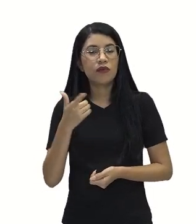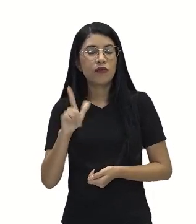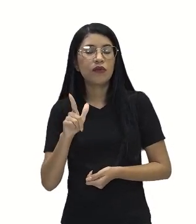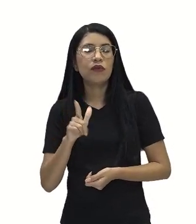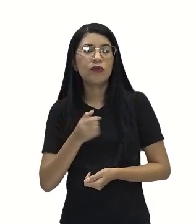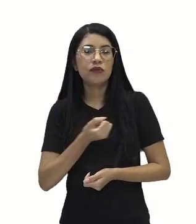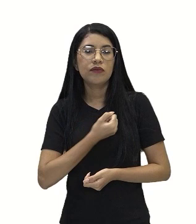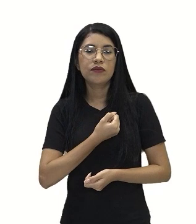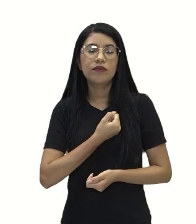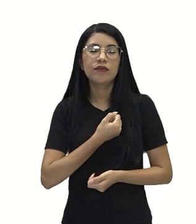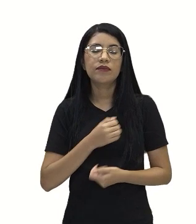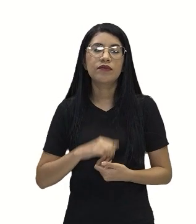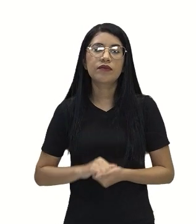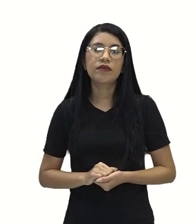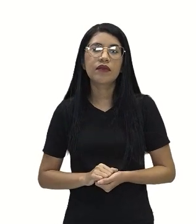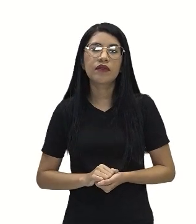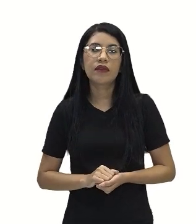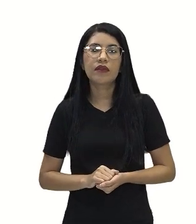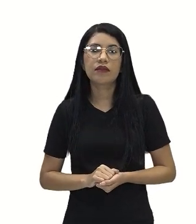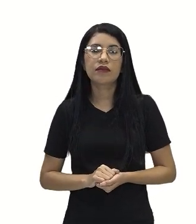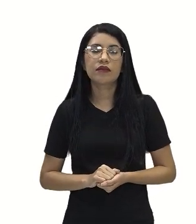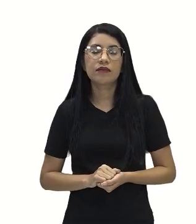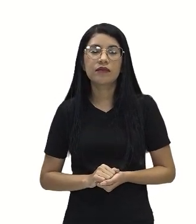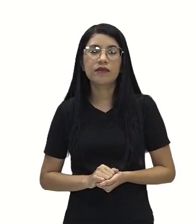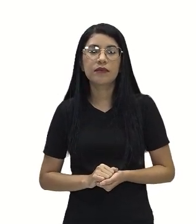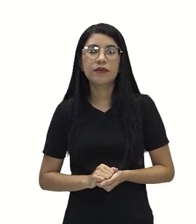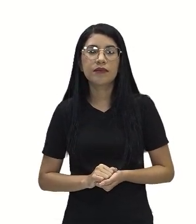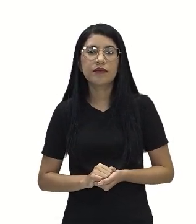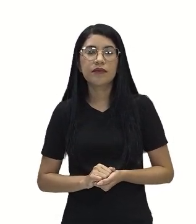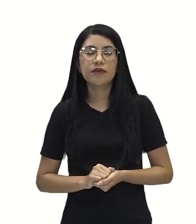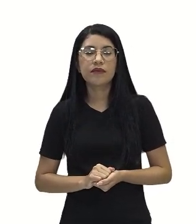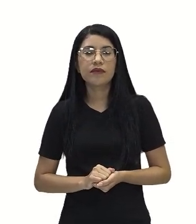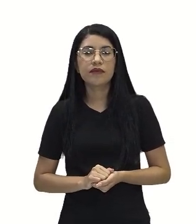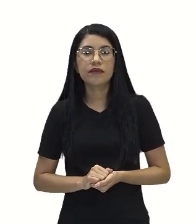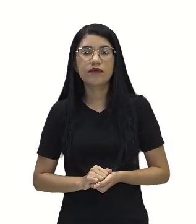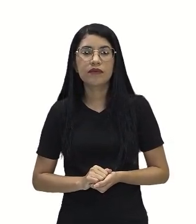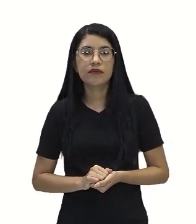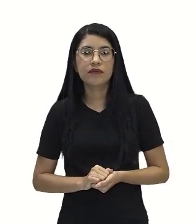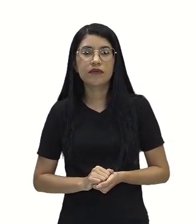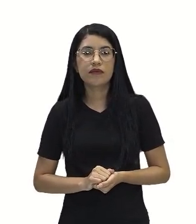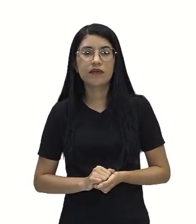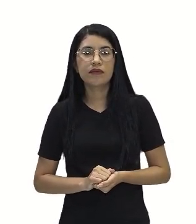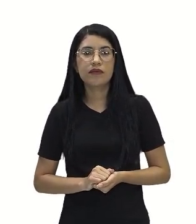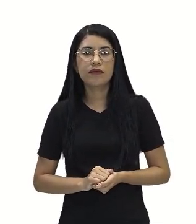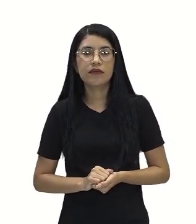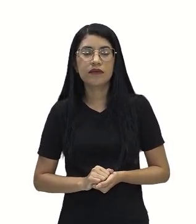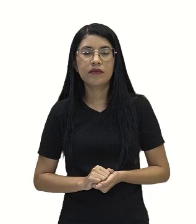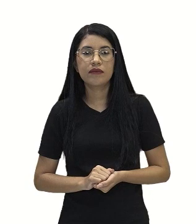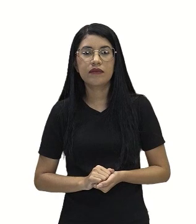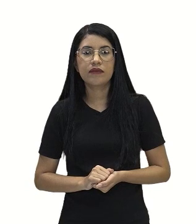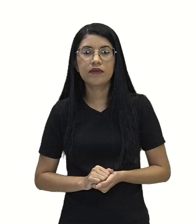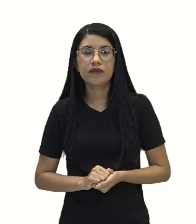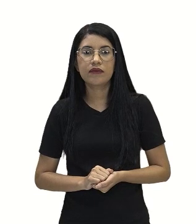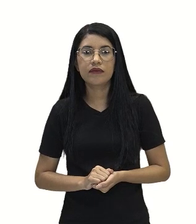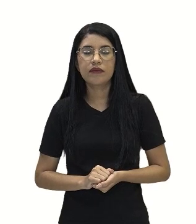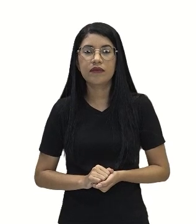então, quero saber qual é a raiz quadrada, digamos,